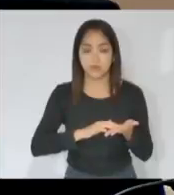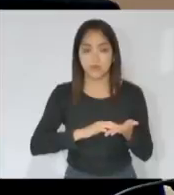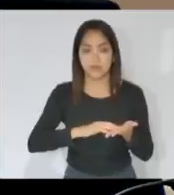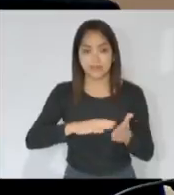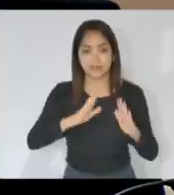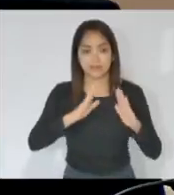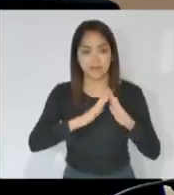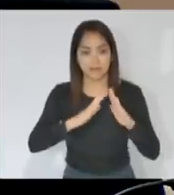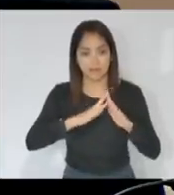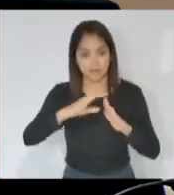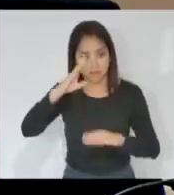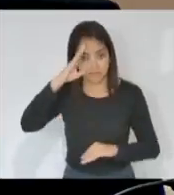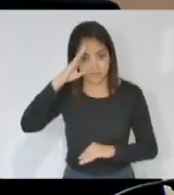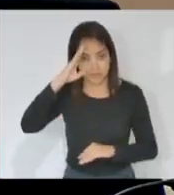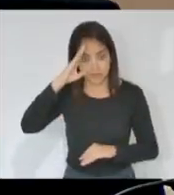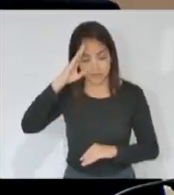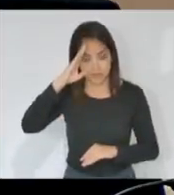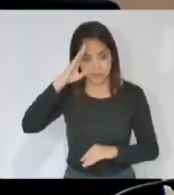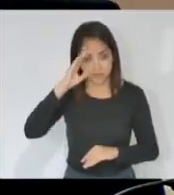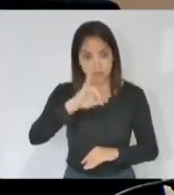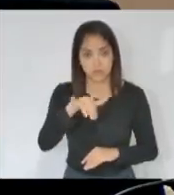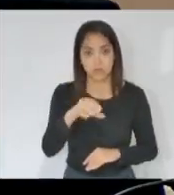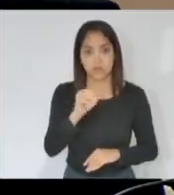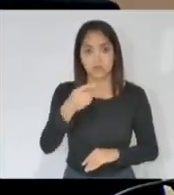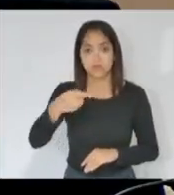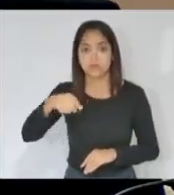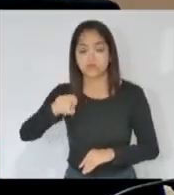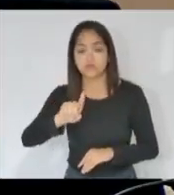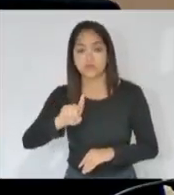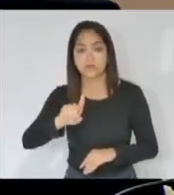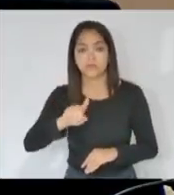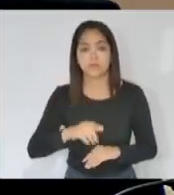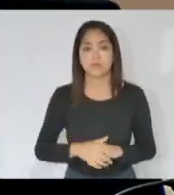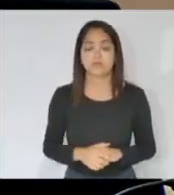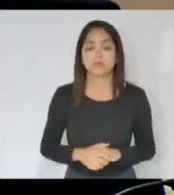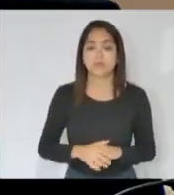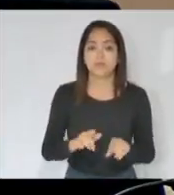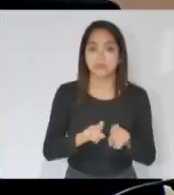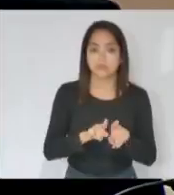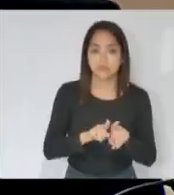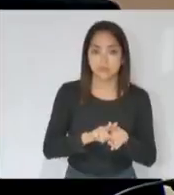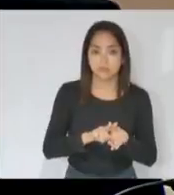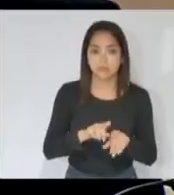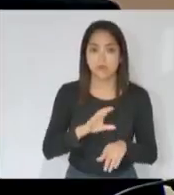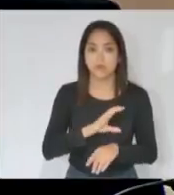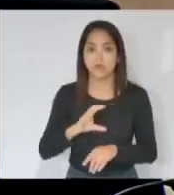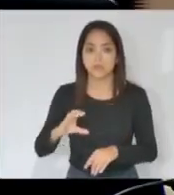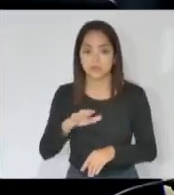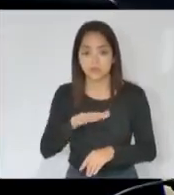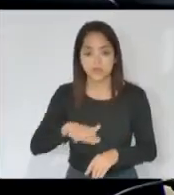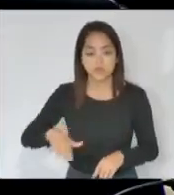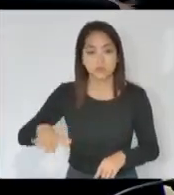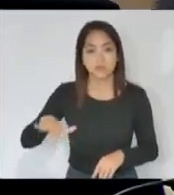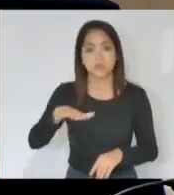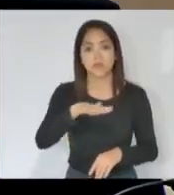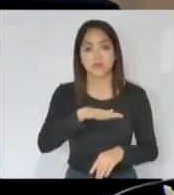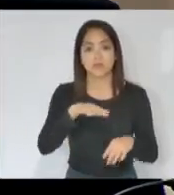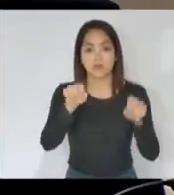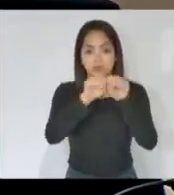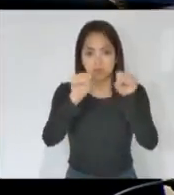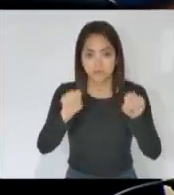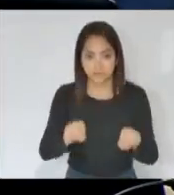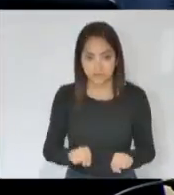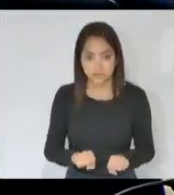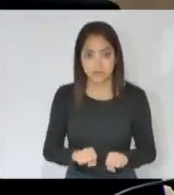Santa Catarina, João Carlos Neves Júnior, e senhora coordenadora-geral do Sistema Nacional de